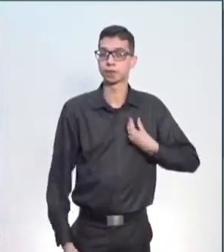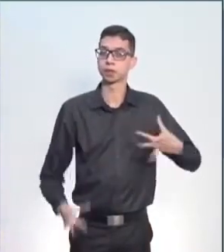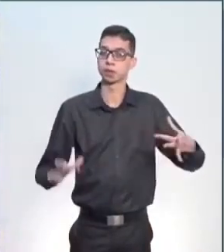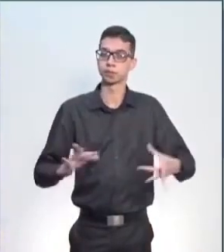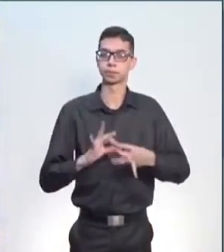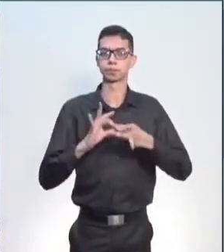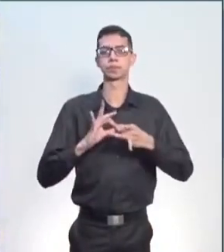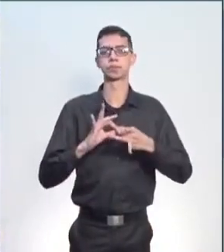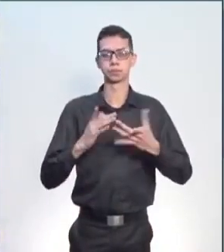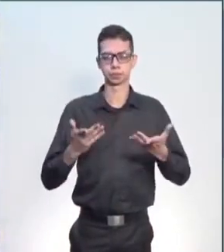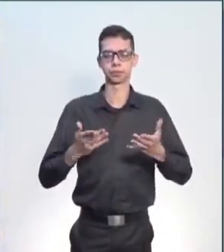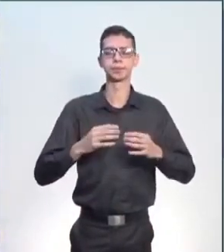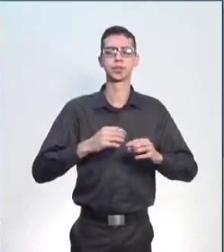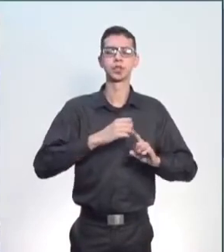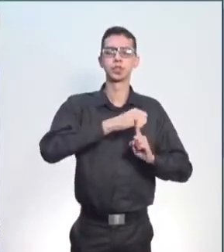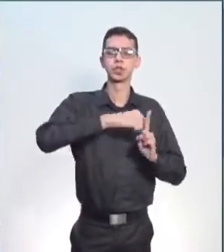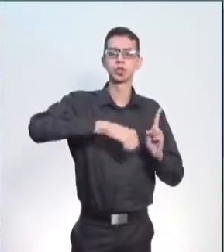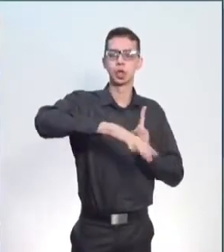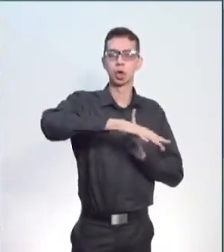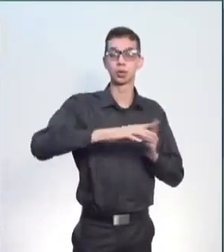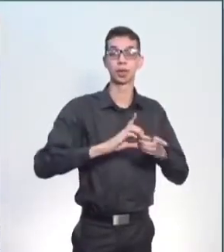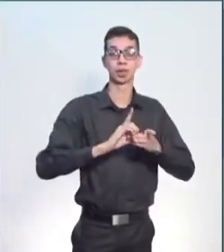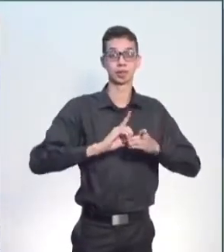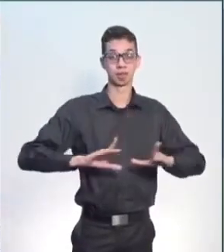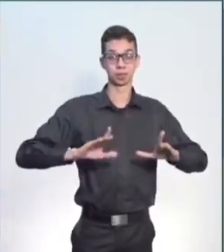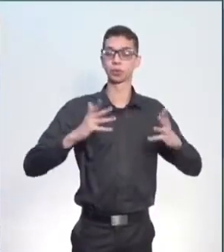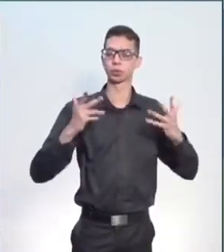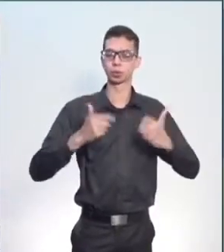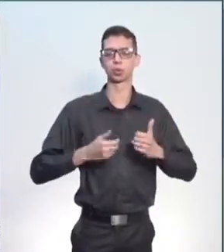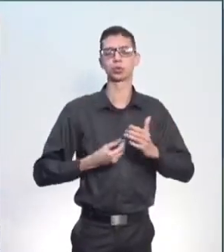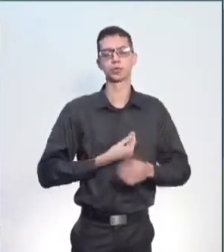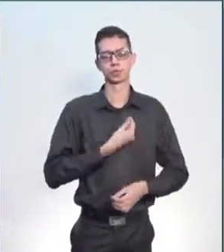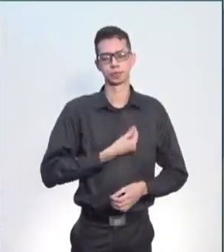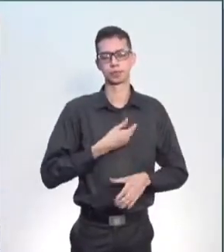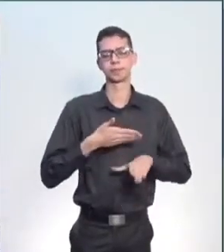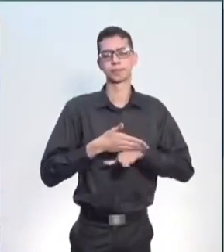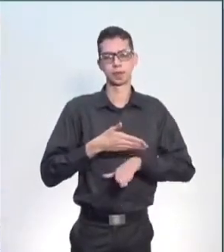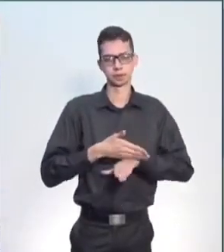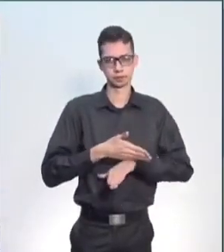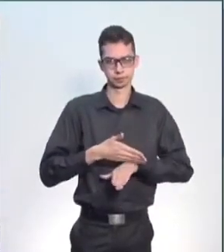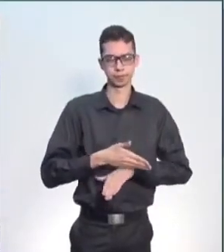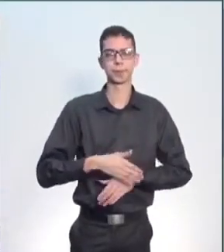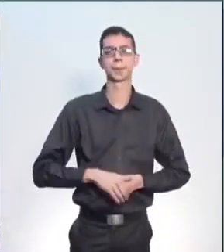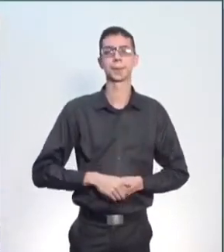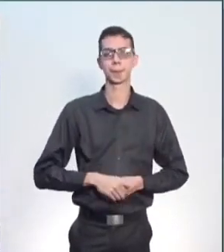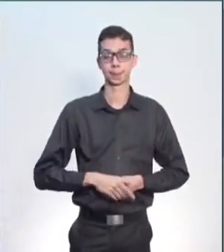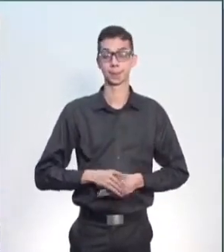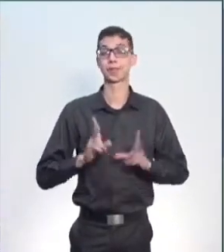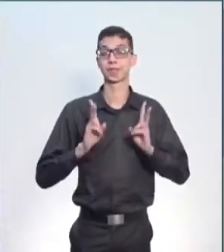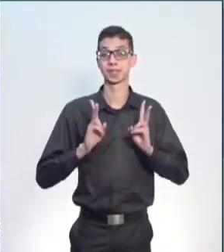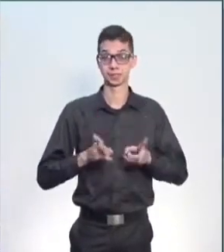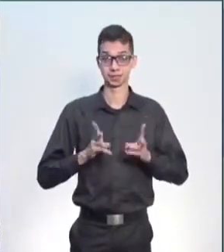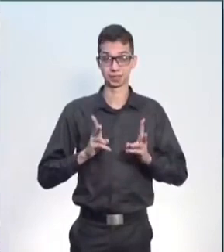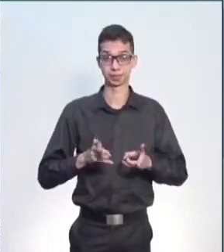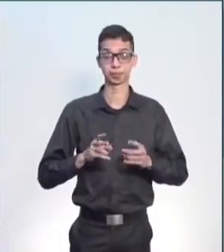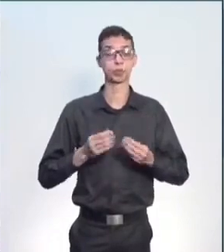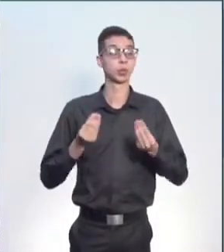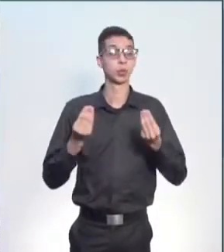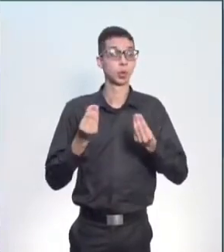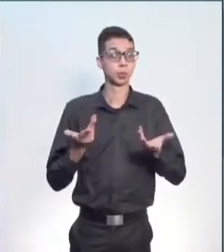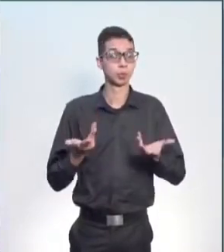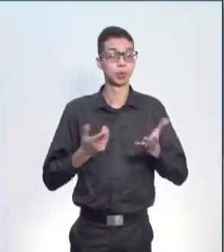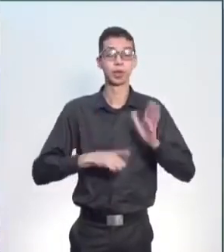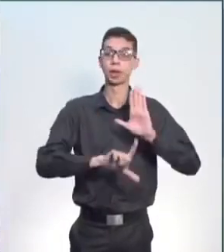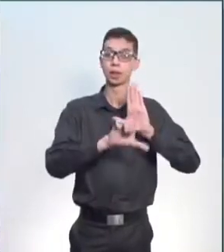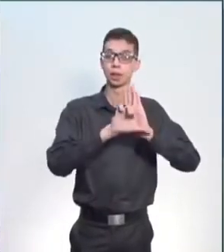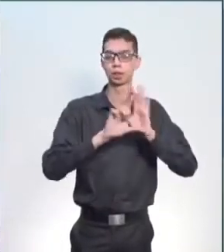democrático, numa sociedade democrática, né? Todos participam, inclusive, direta ou indiretamente, da elaboração dessas